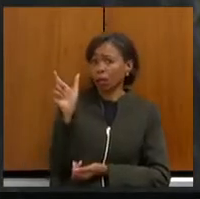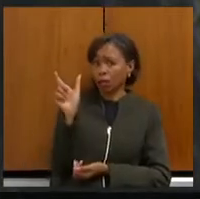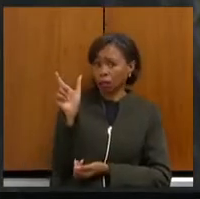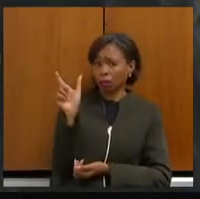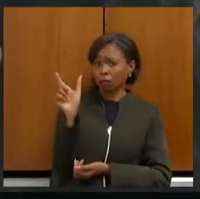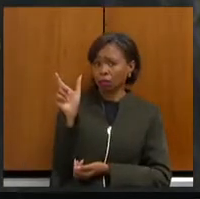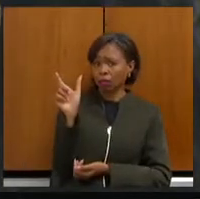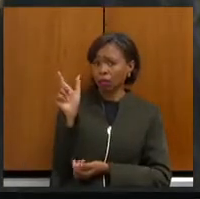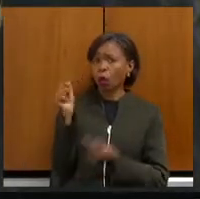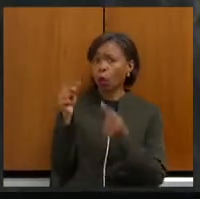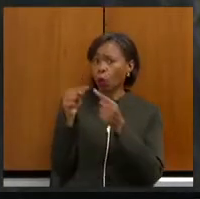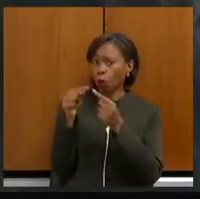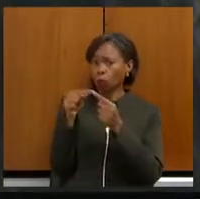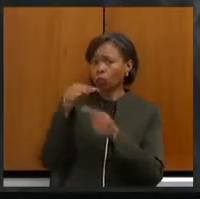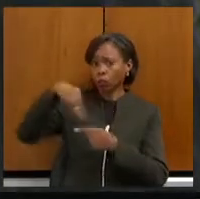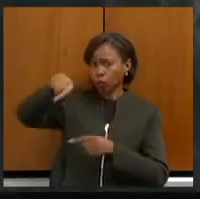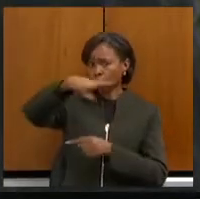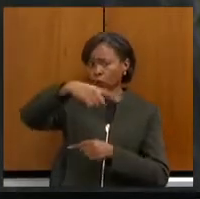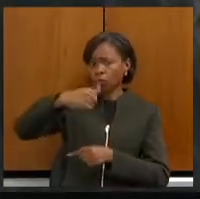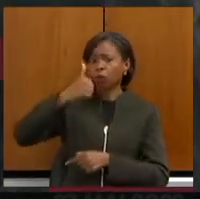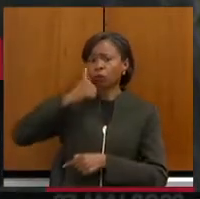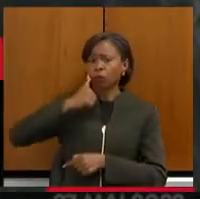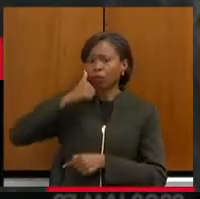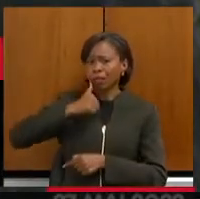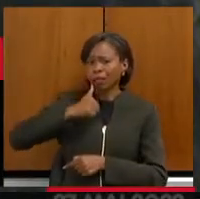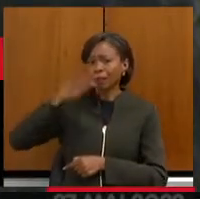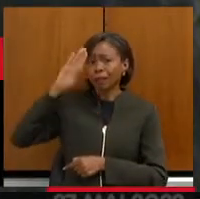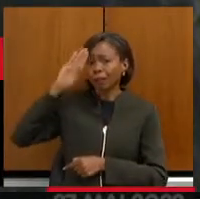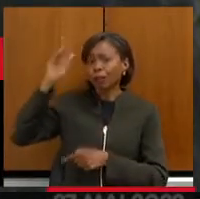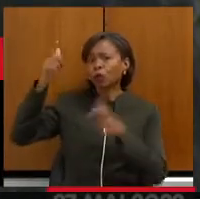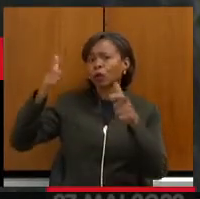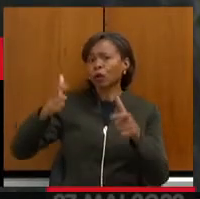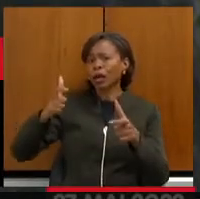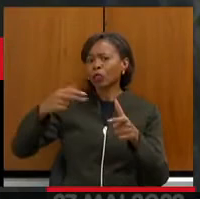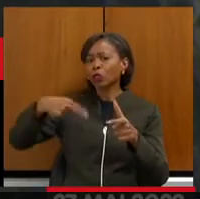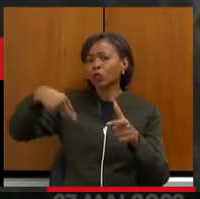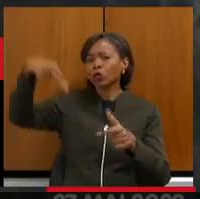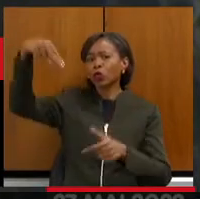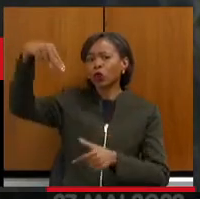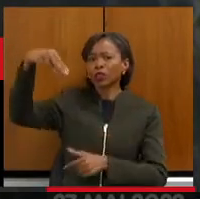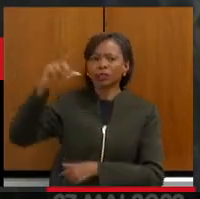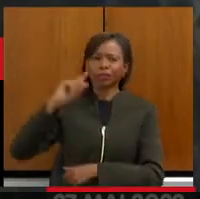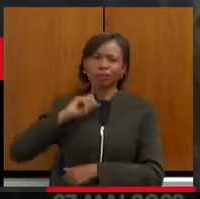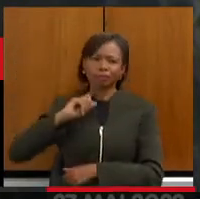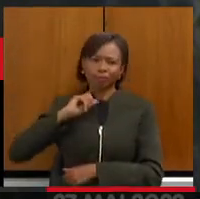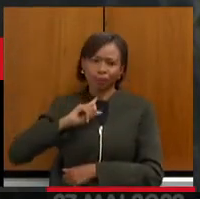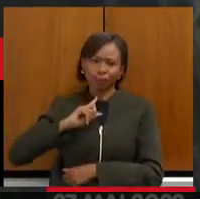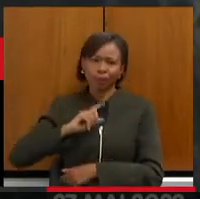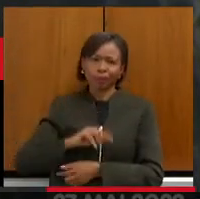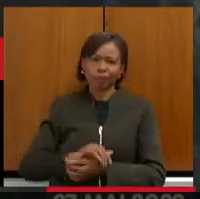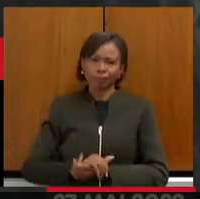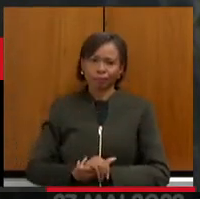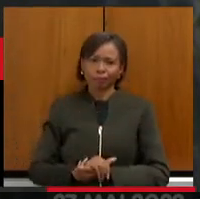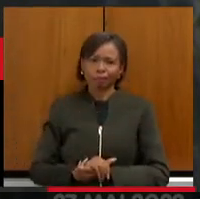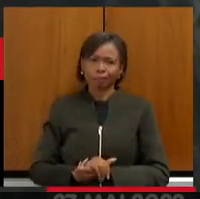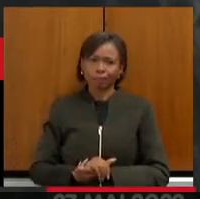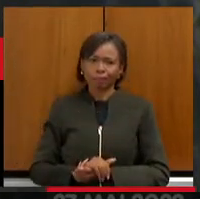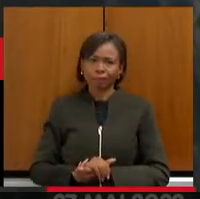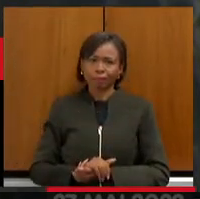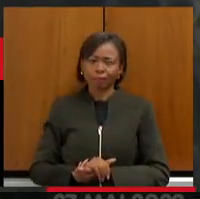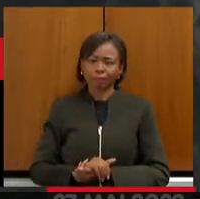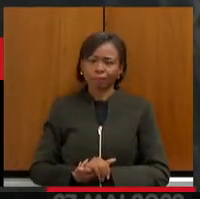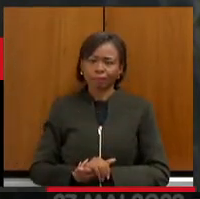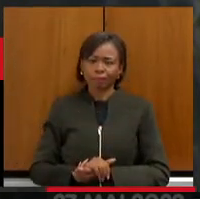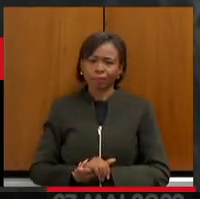em especial de onde eu venho as norte-mineiras isso porque nós